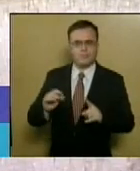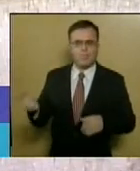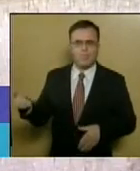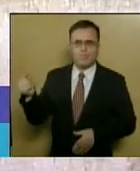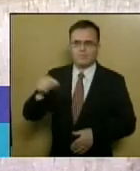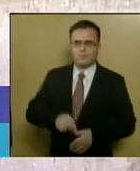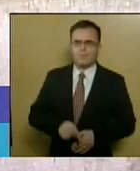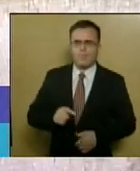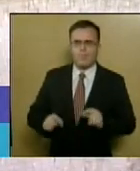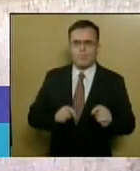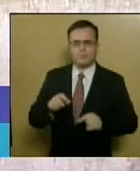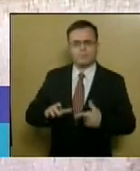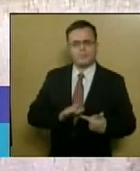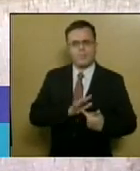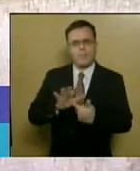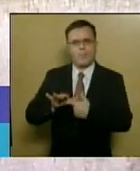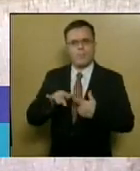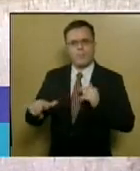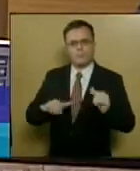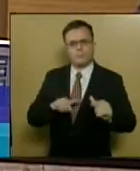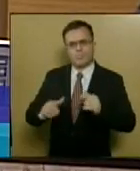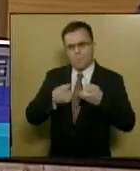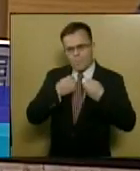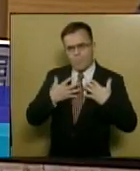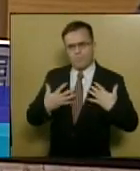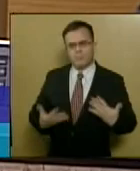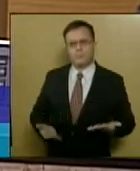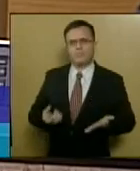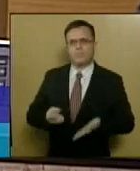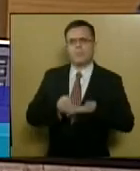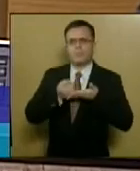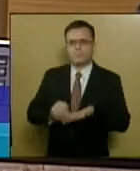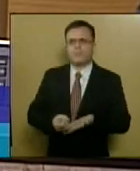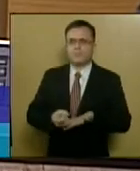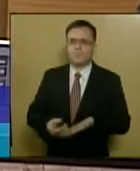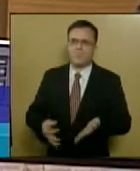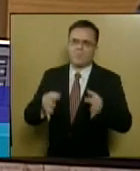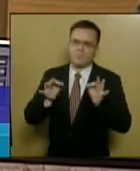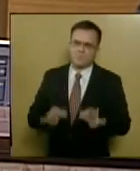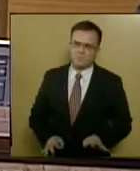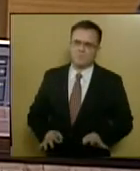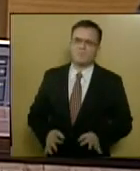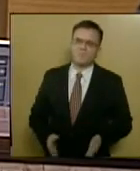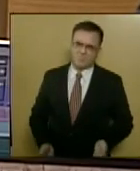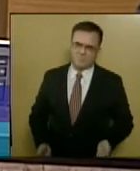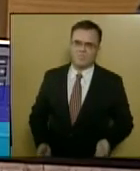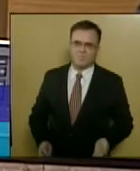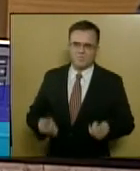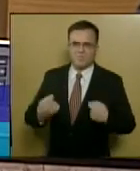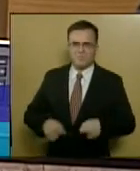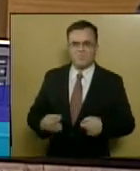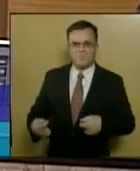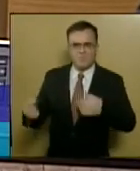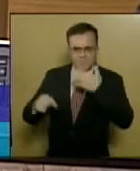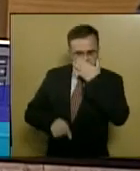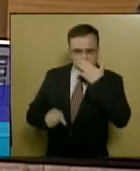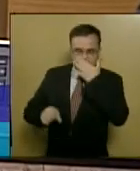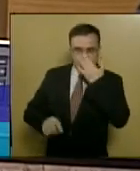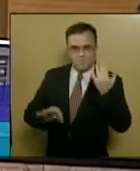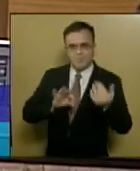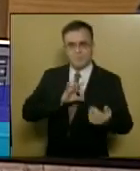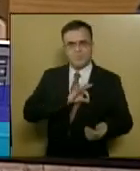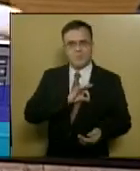mostrar, gente, o trabalho da aeronáutica. Depois vai vir aqui nessa casa aqui, a Polícia da Via Federal, vamos trazer também para aqui, a Polícia